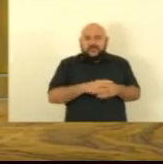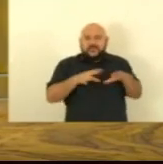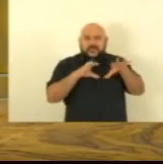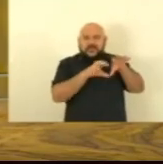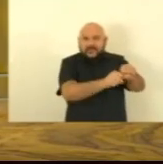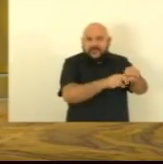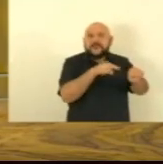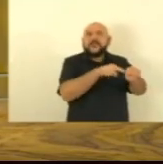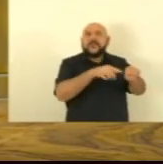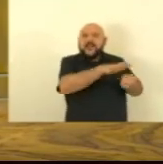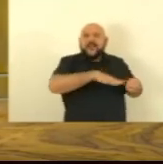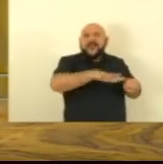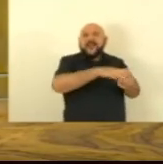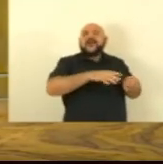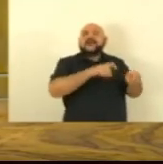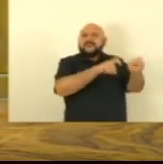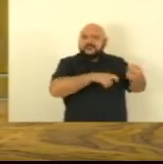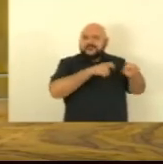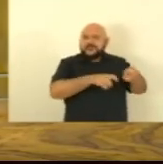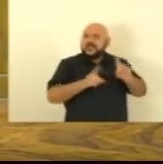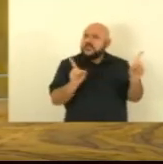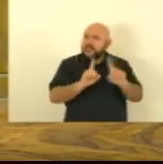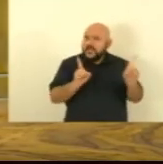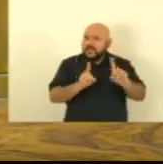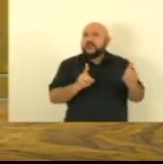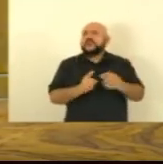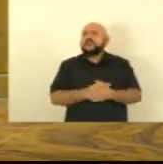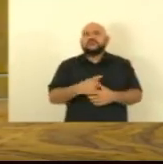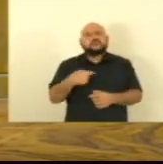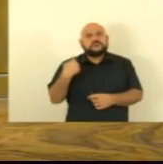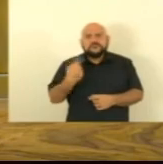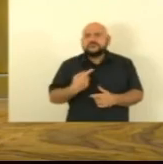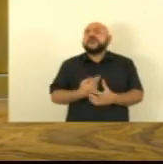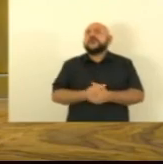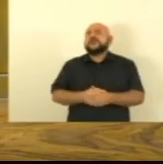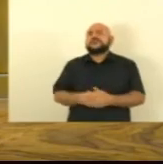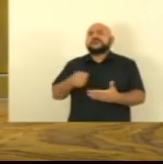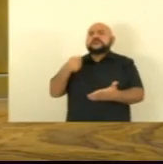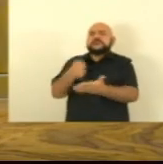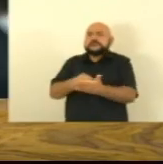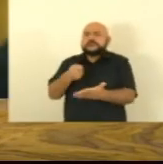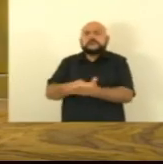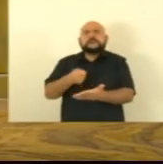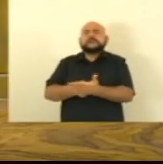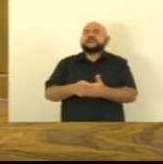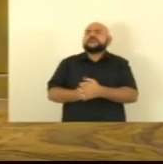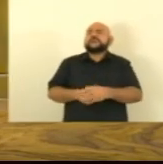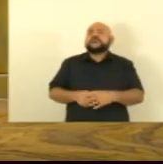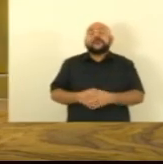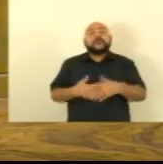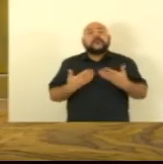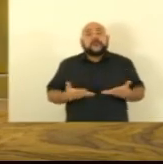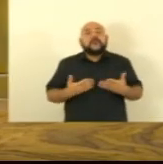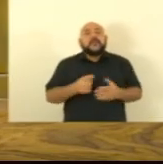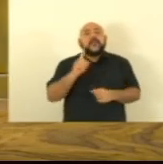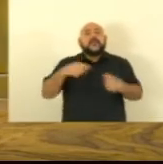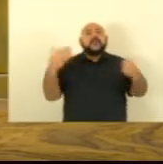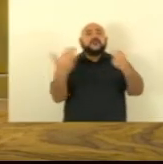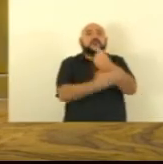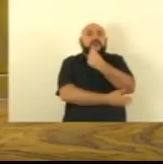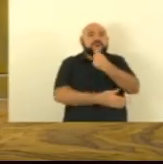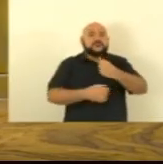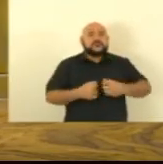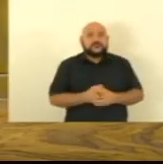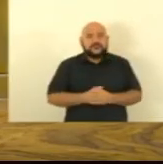cidades, não se cria. Nós vamos para cima deles, e a Operação Colheita, ela é isso, é fruto